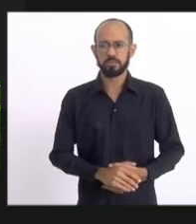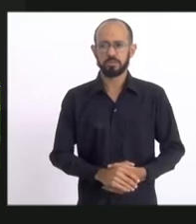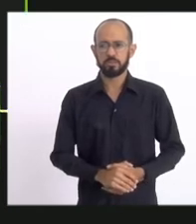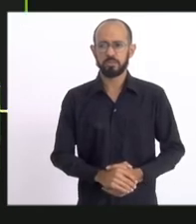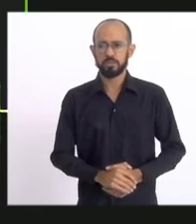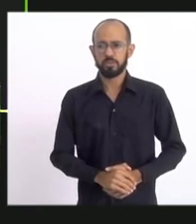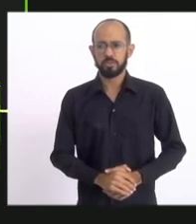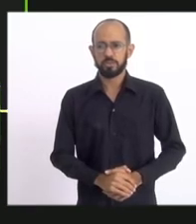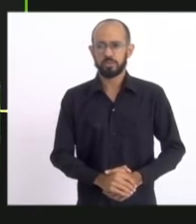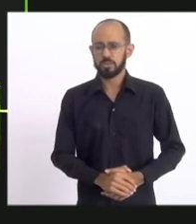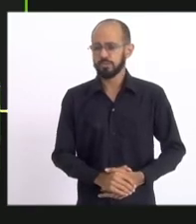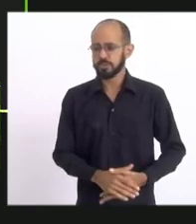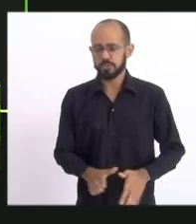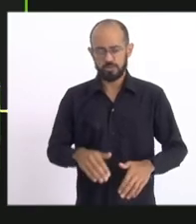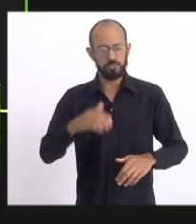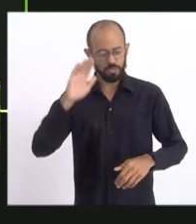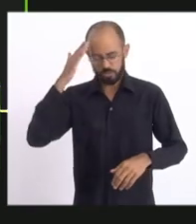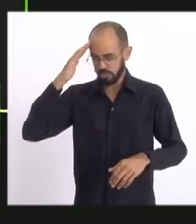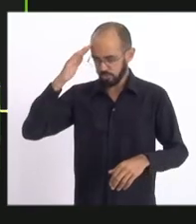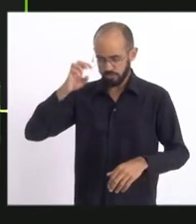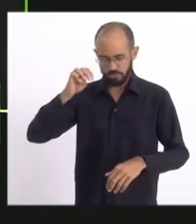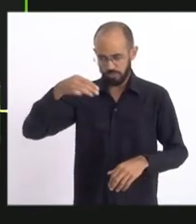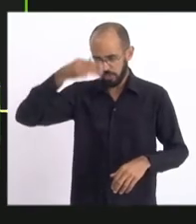Ok, Márcio, já entendi, já entendi.